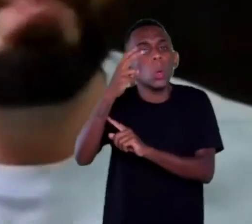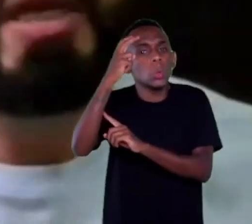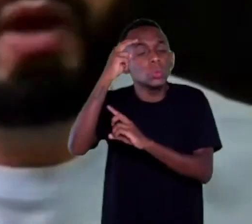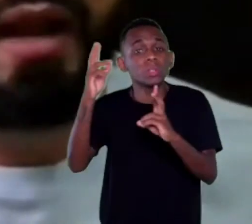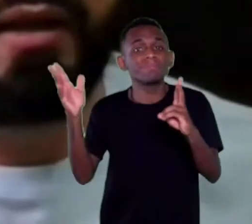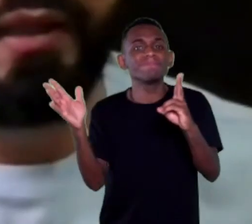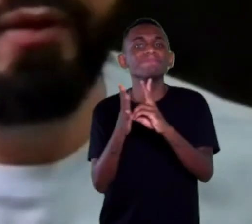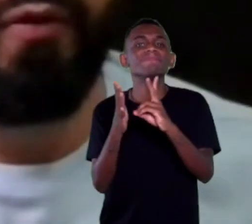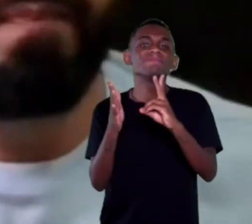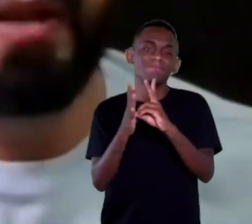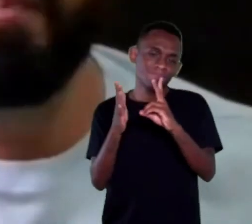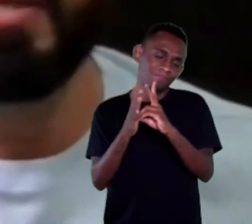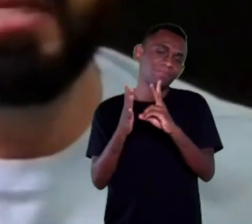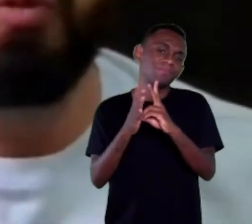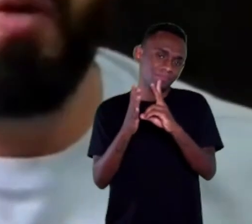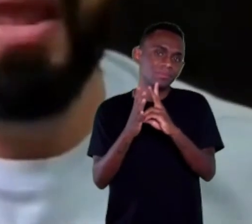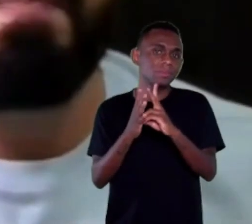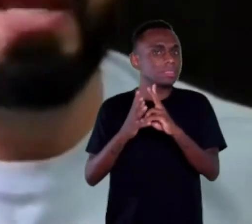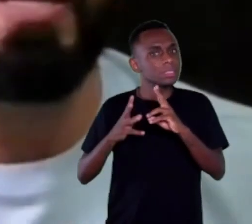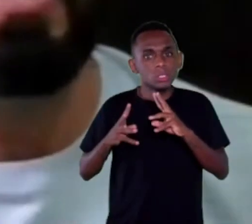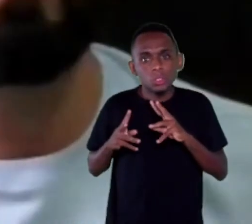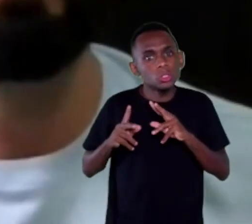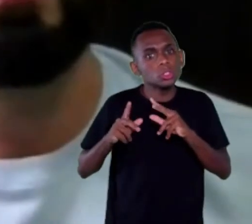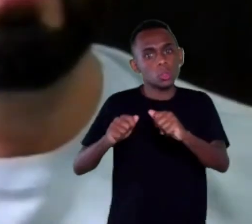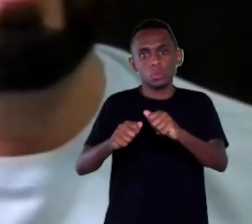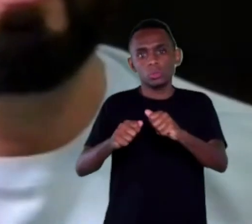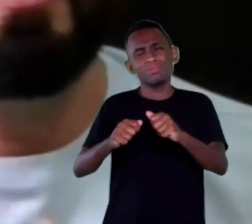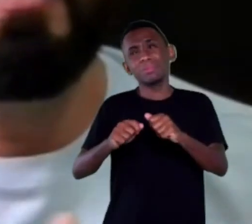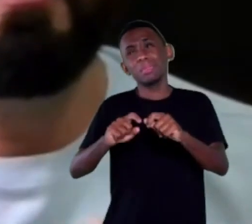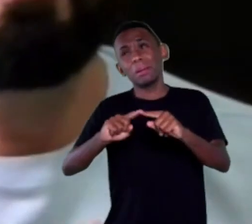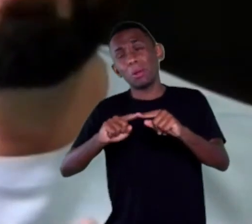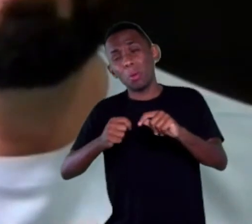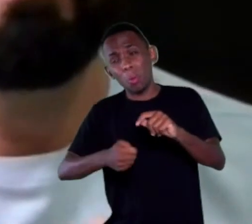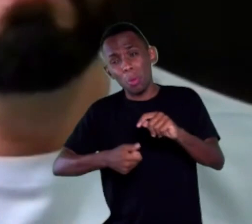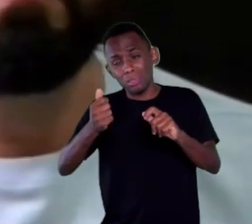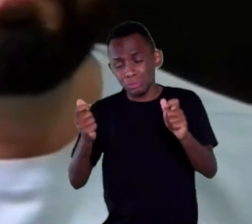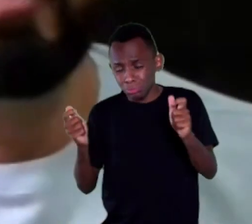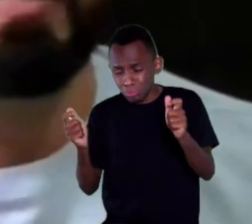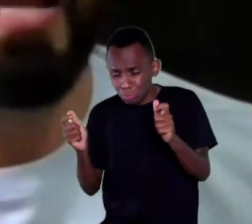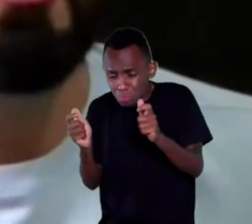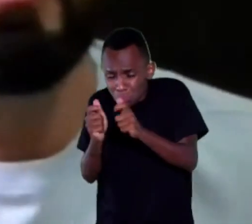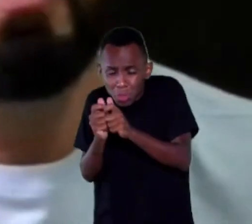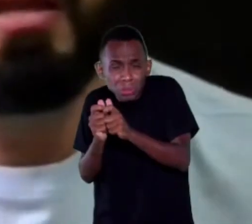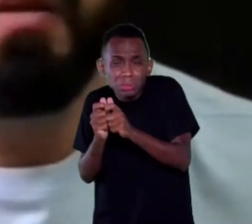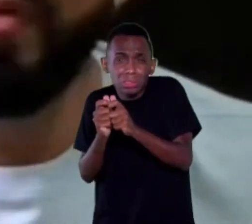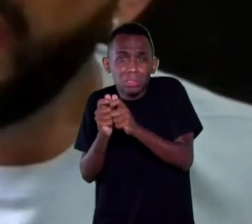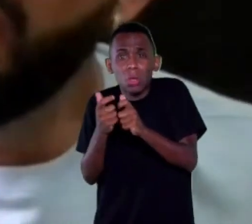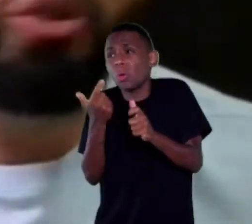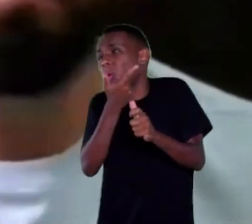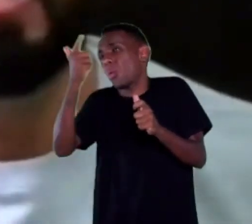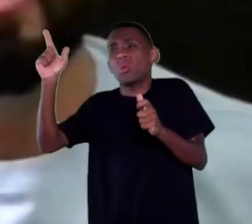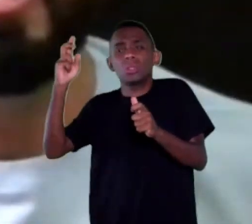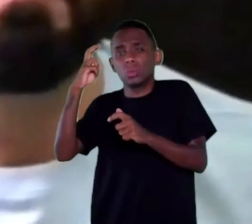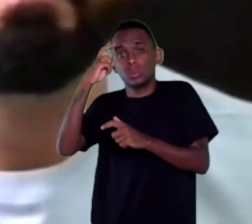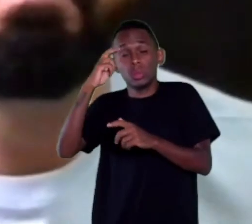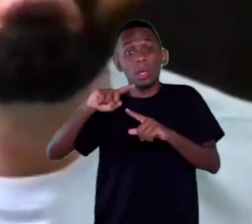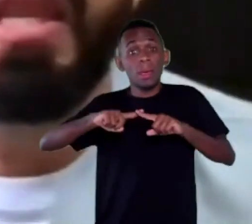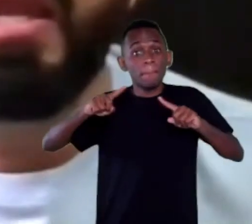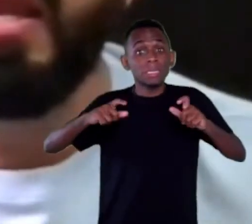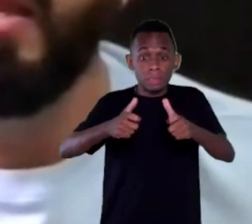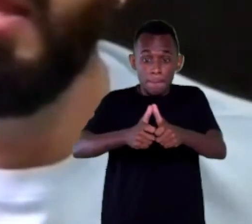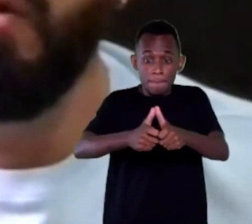narrativa tupi-guarani, um percentual bem pequeno que sai disso daí, mas não, é